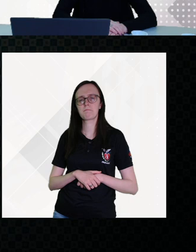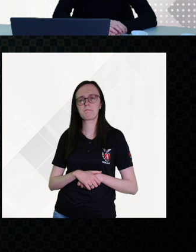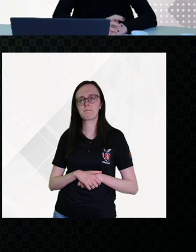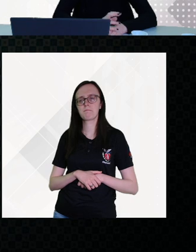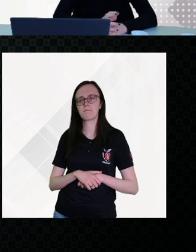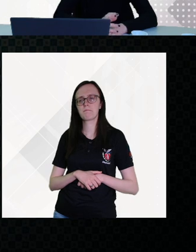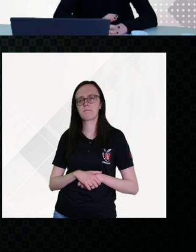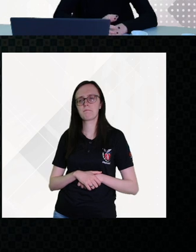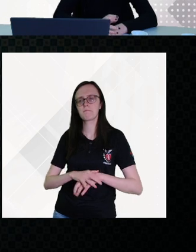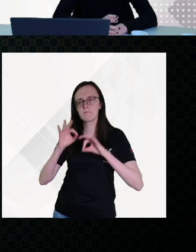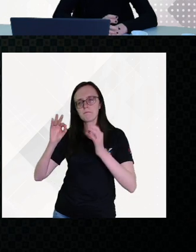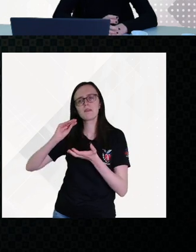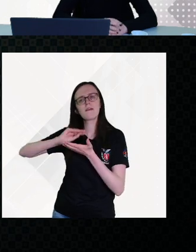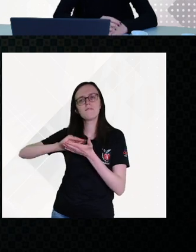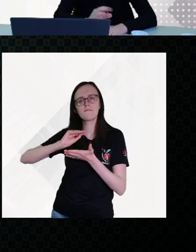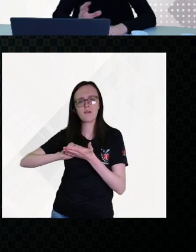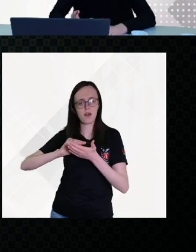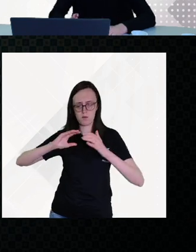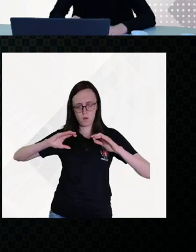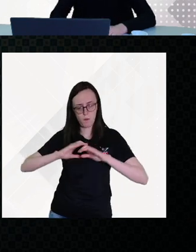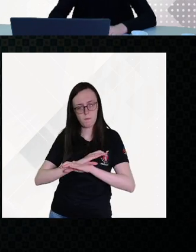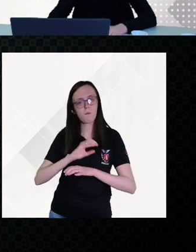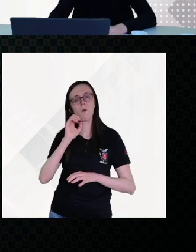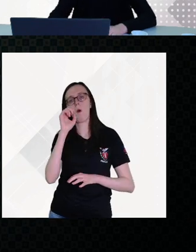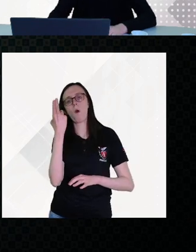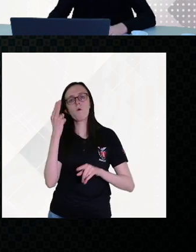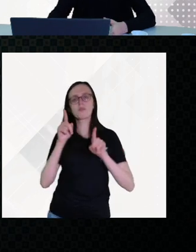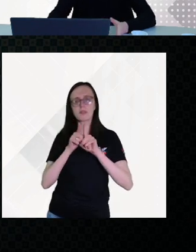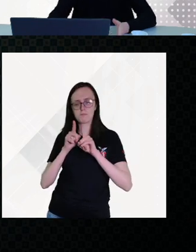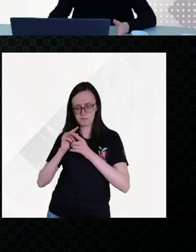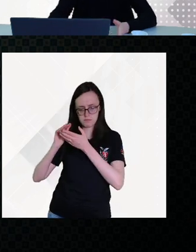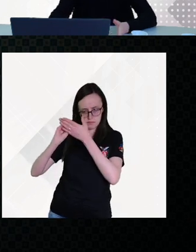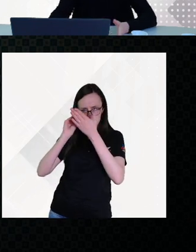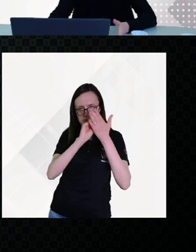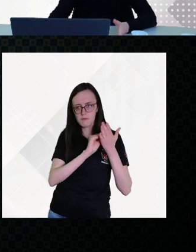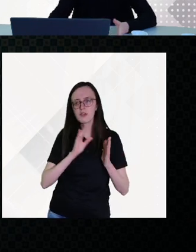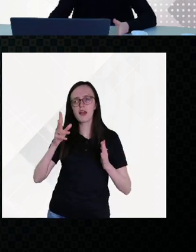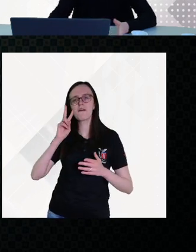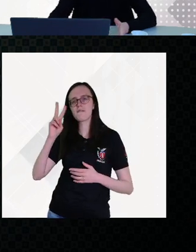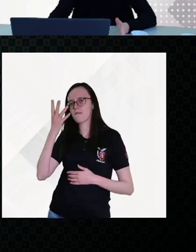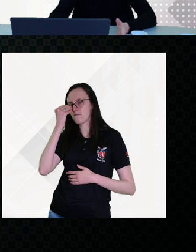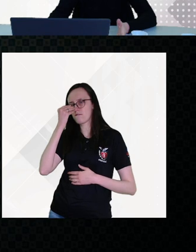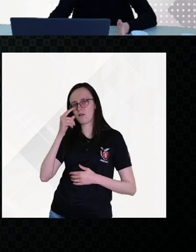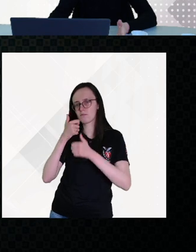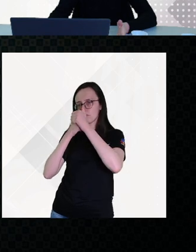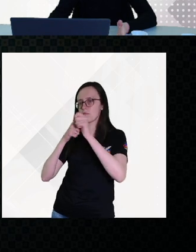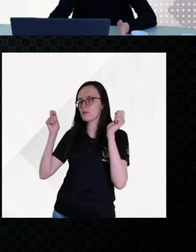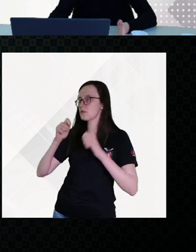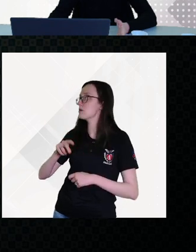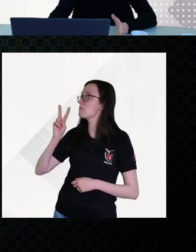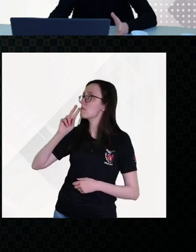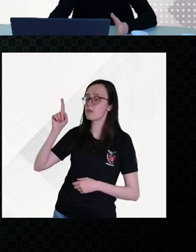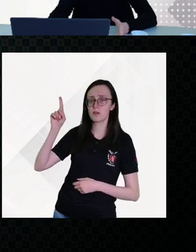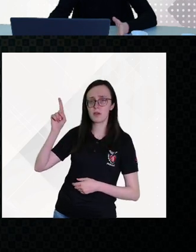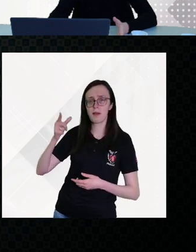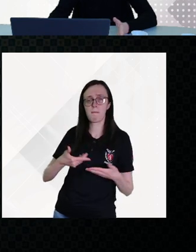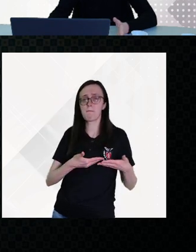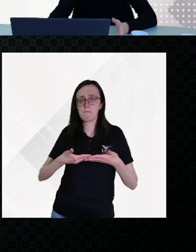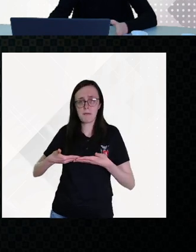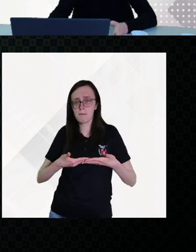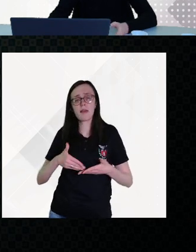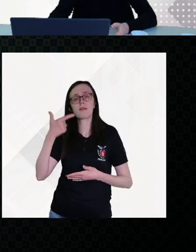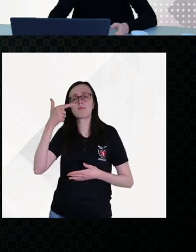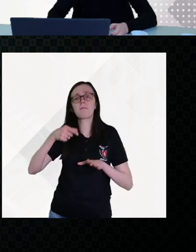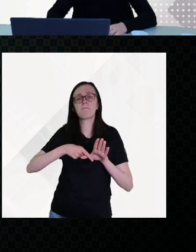a falta de um membro total ou parte dele. Na primeira foto, à esquerda, a gente tem um bebê que não tem um